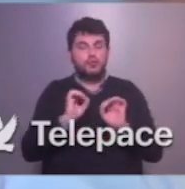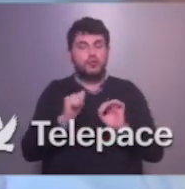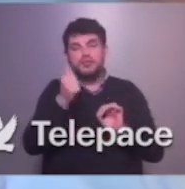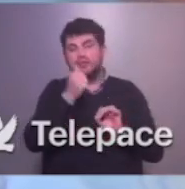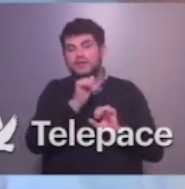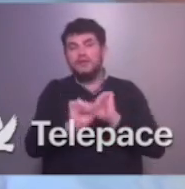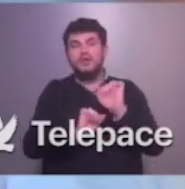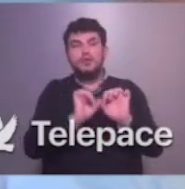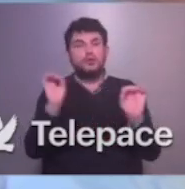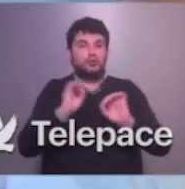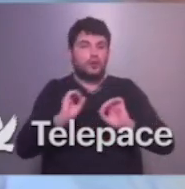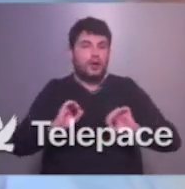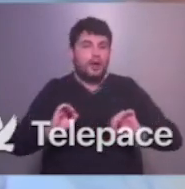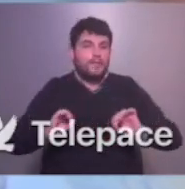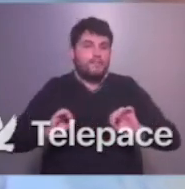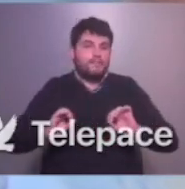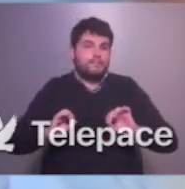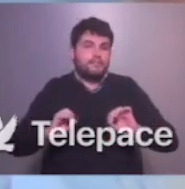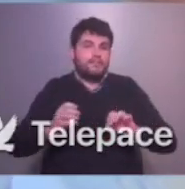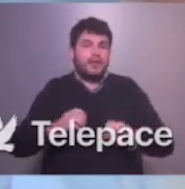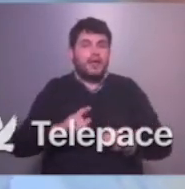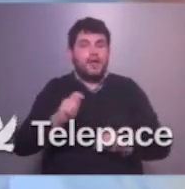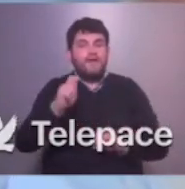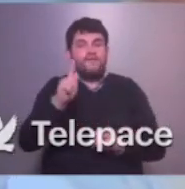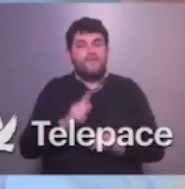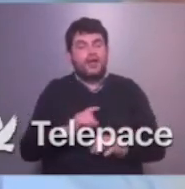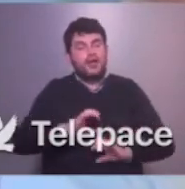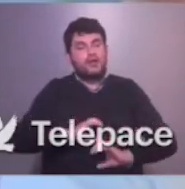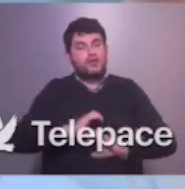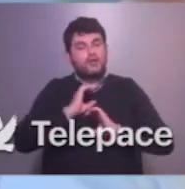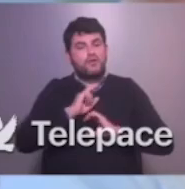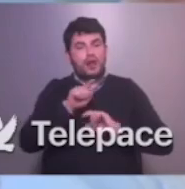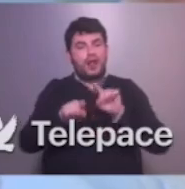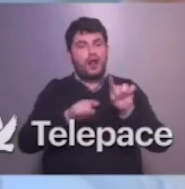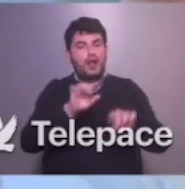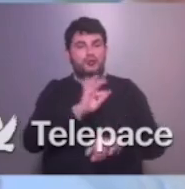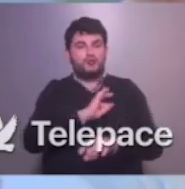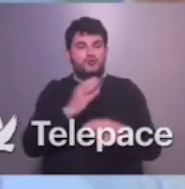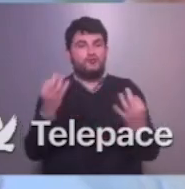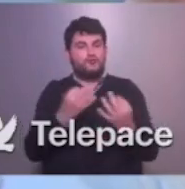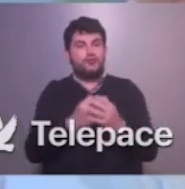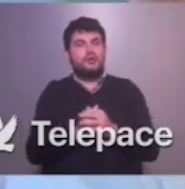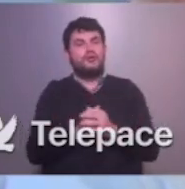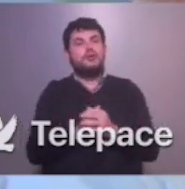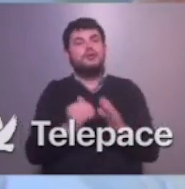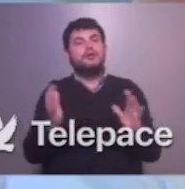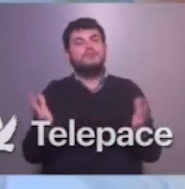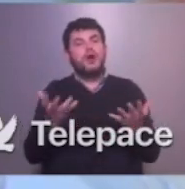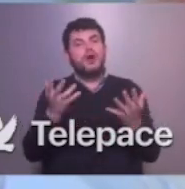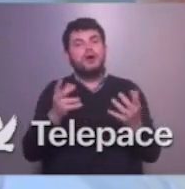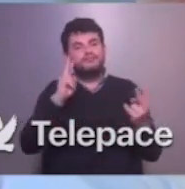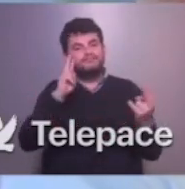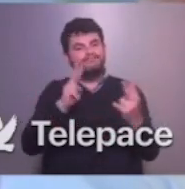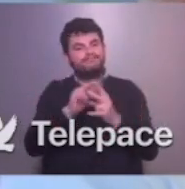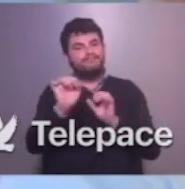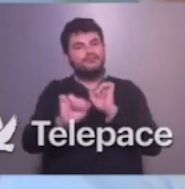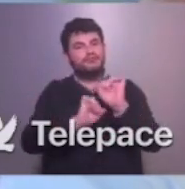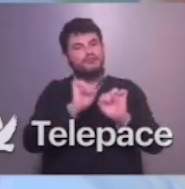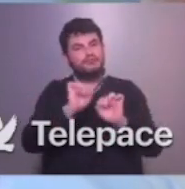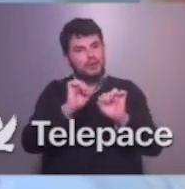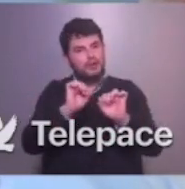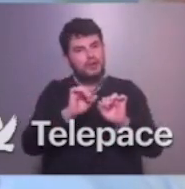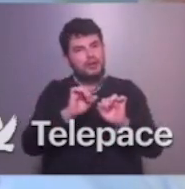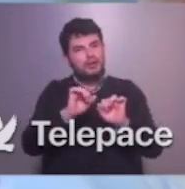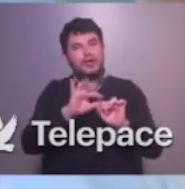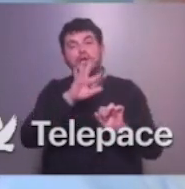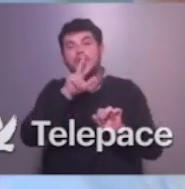teus sofrimentos. Tem fé e confiança nesse Senhor que vai ao teu encontro